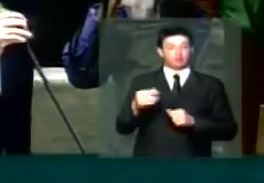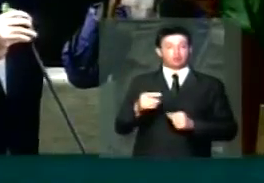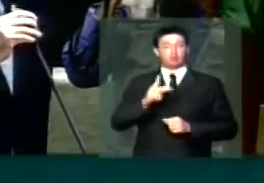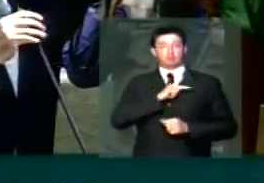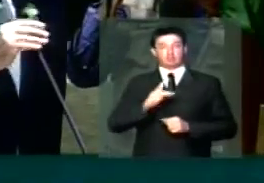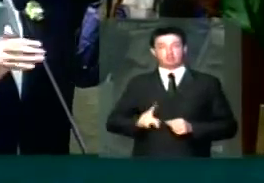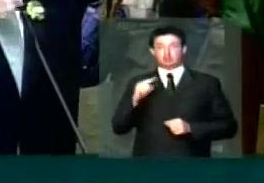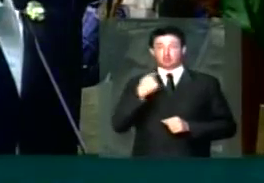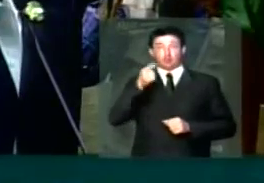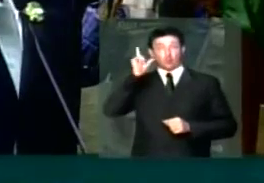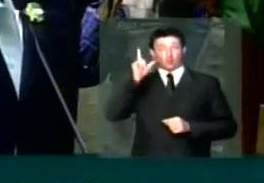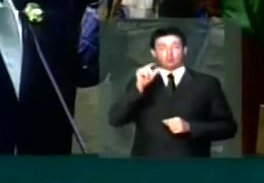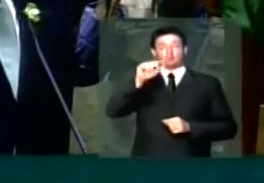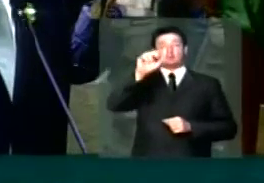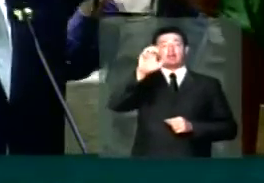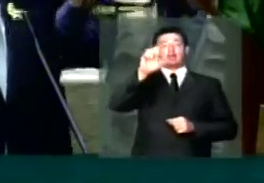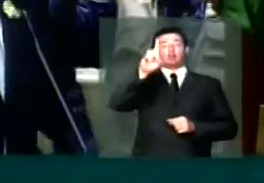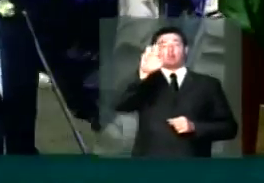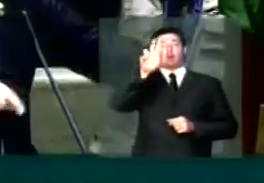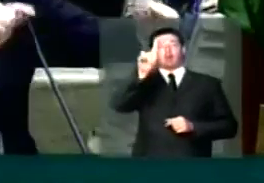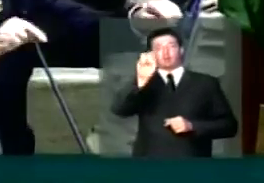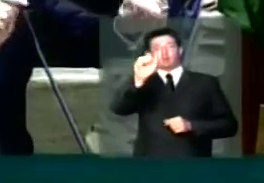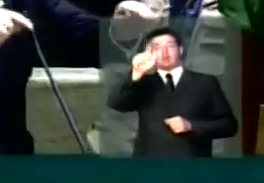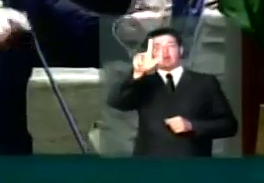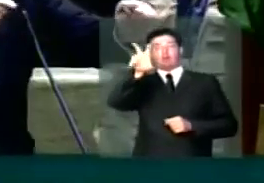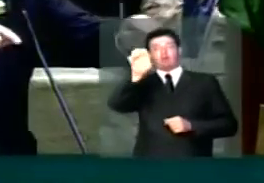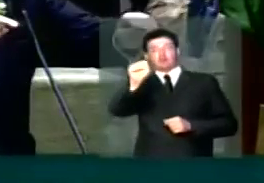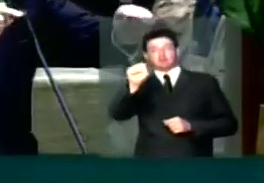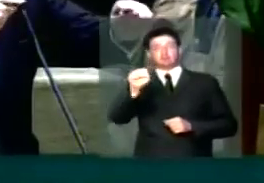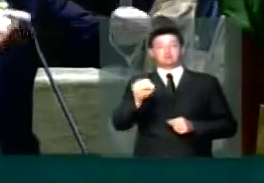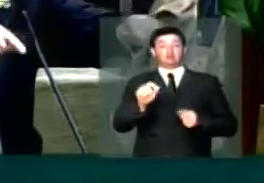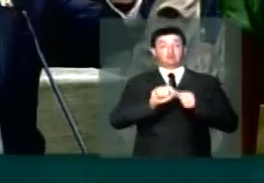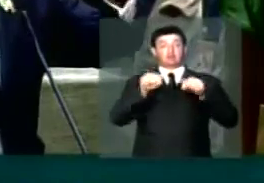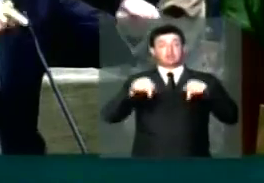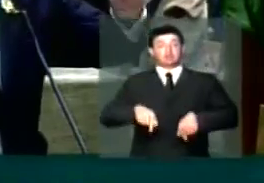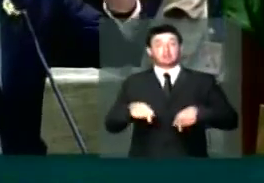terminou o mandato dele ontem, Henrique Eduardo Alves, trouxe para esse